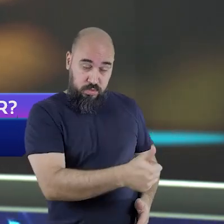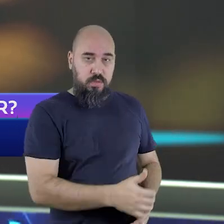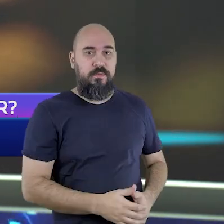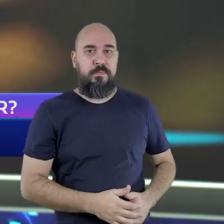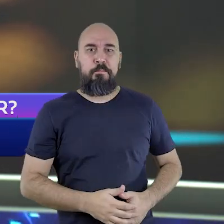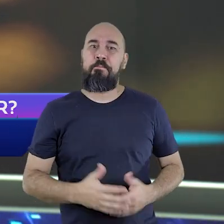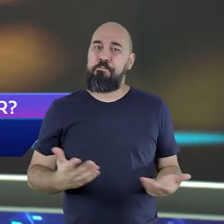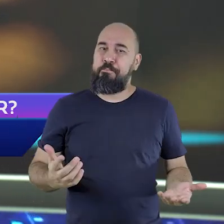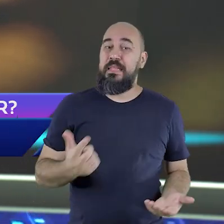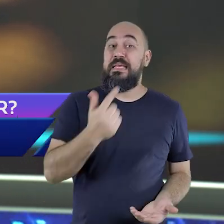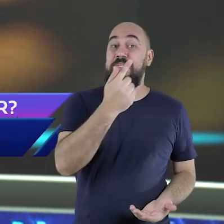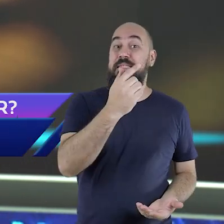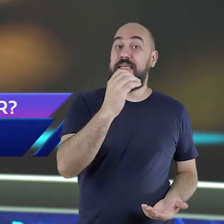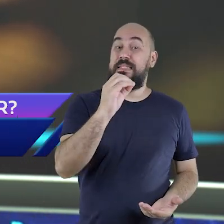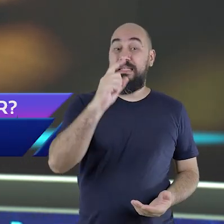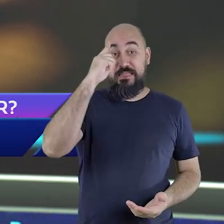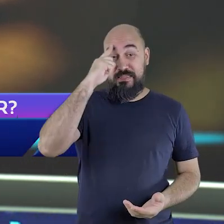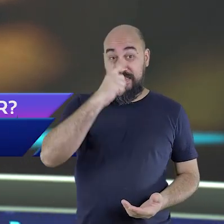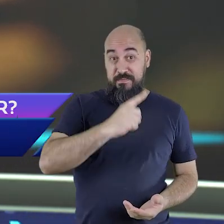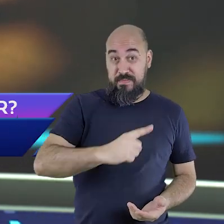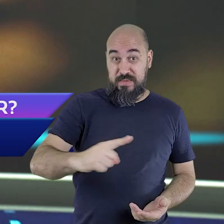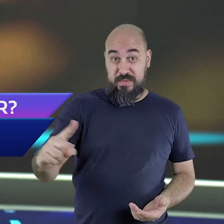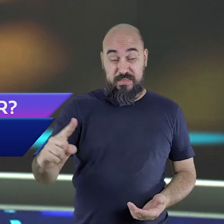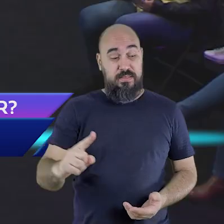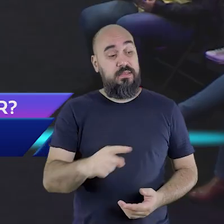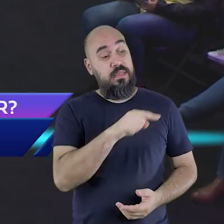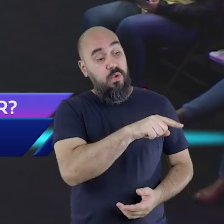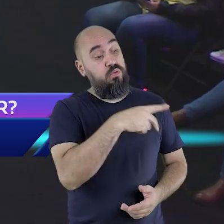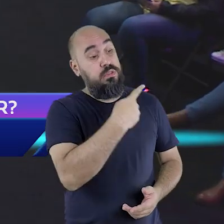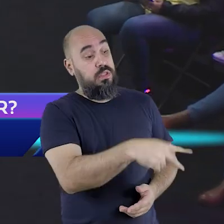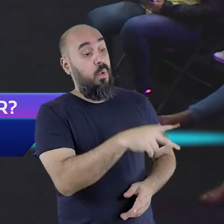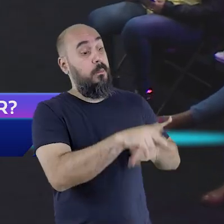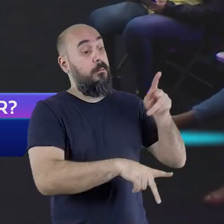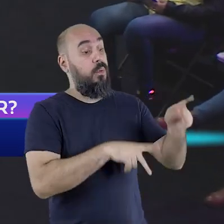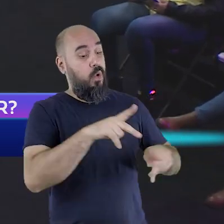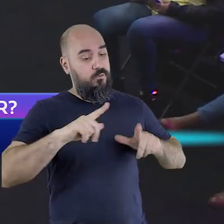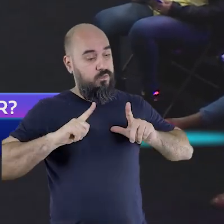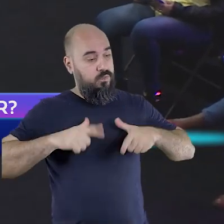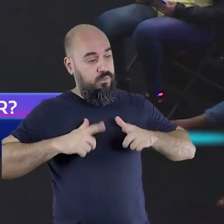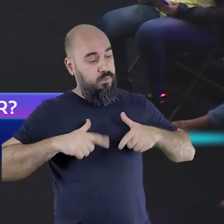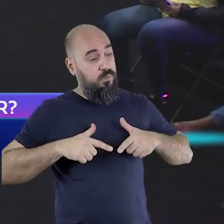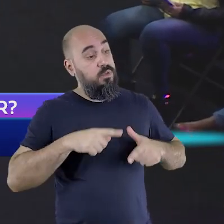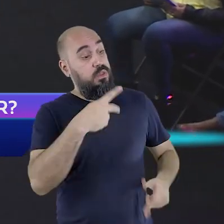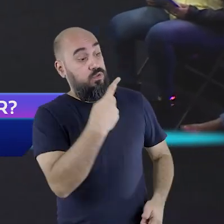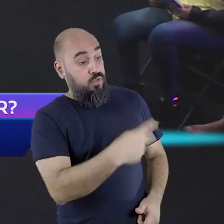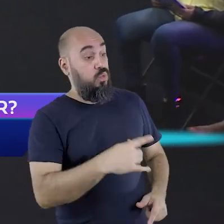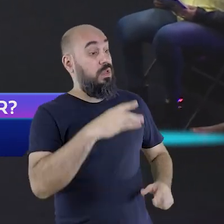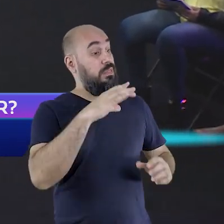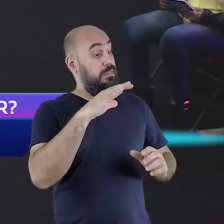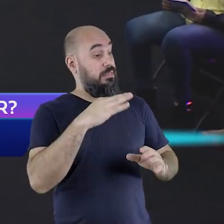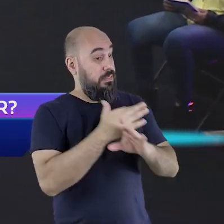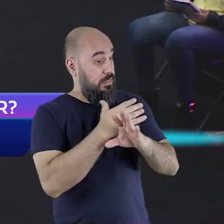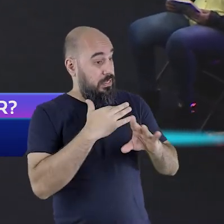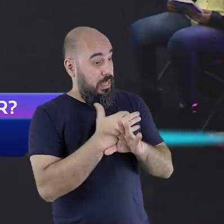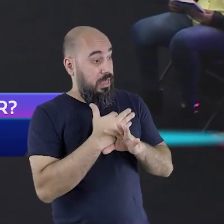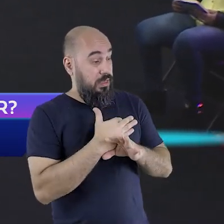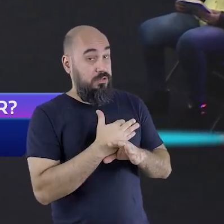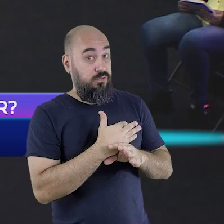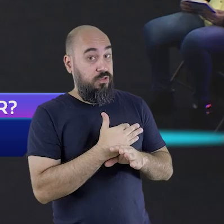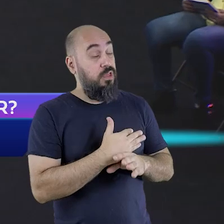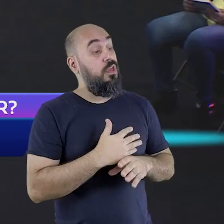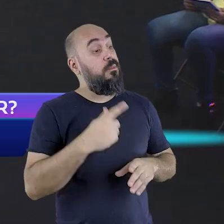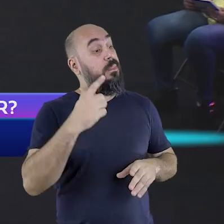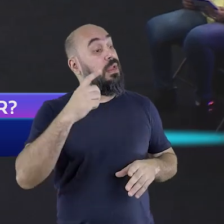assim: 70 semanas estão determinadas sobre o teu povo e sobre a tua santa cidade, para